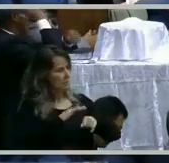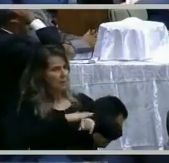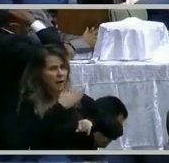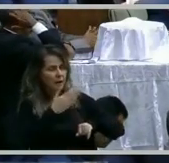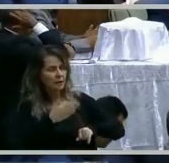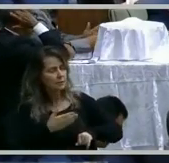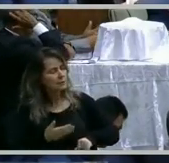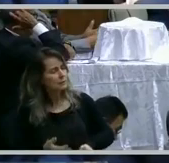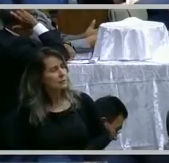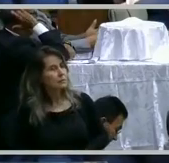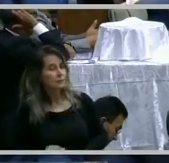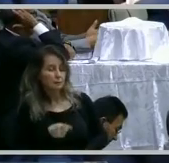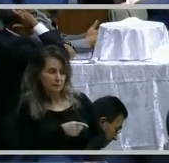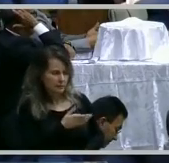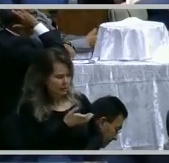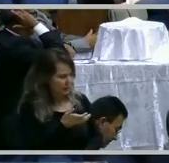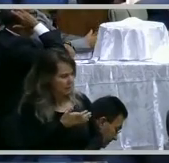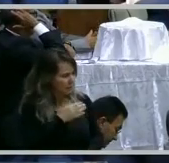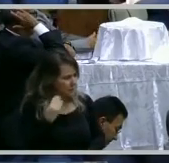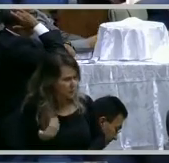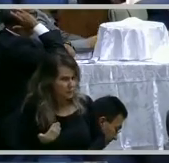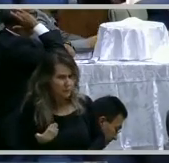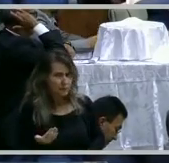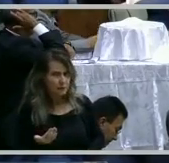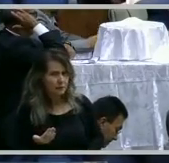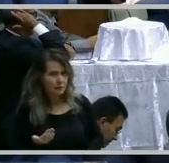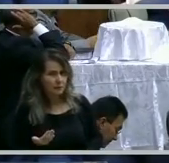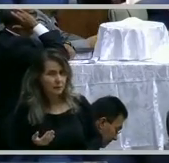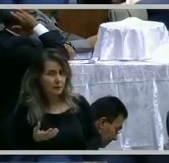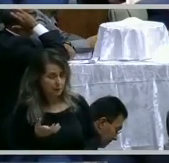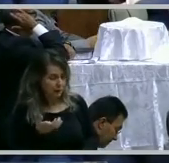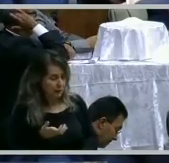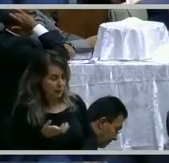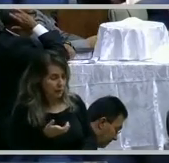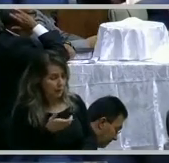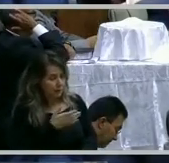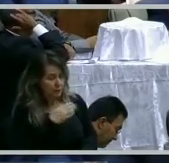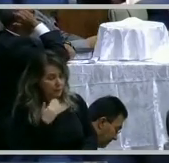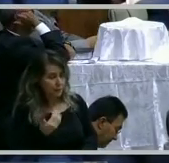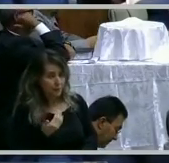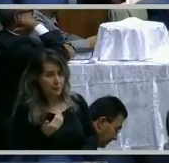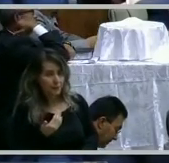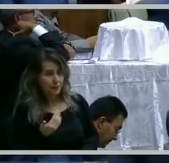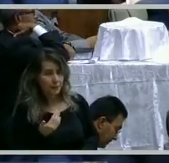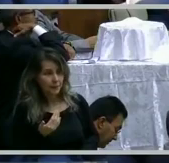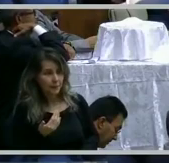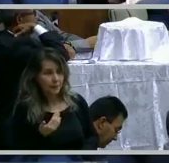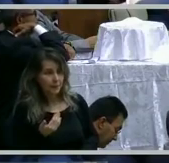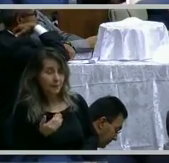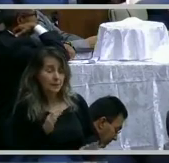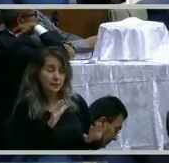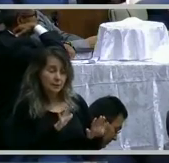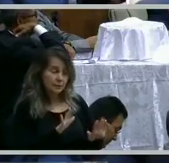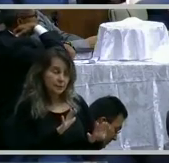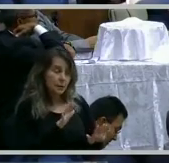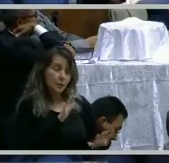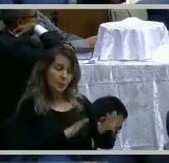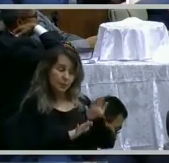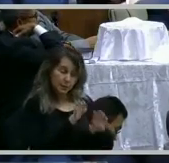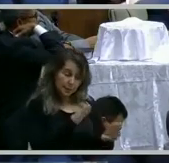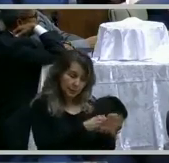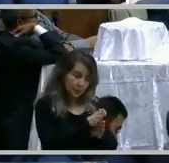morrer, seu praga? Você quer morrer, seu infeliz? É melhor ser uma estrela